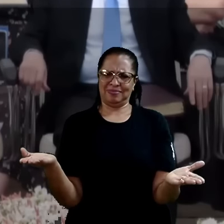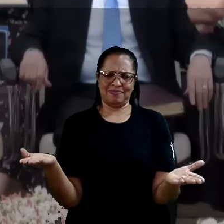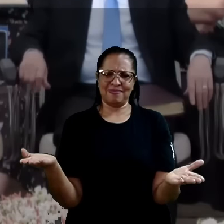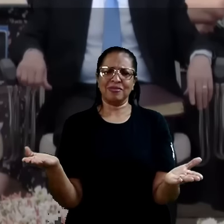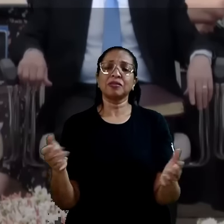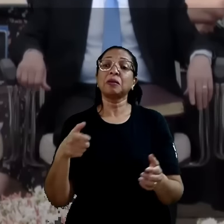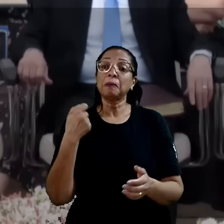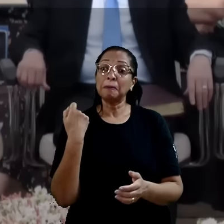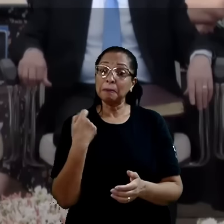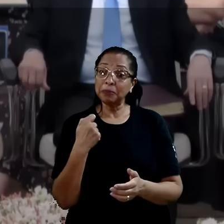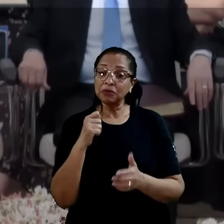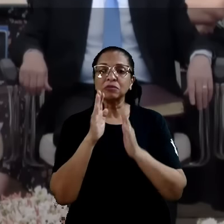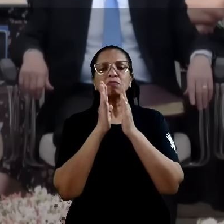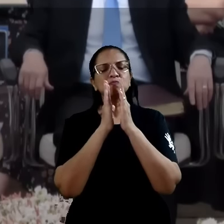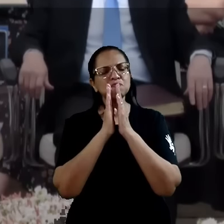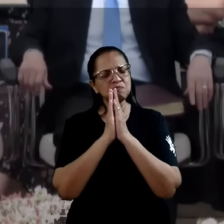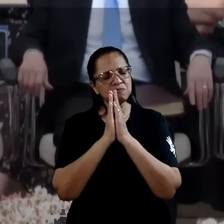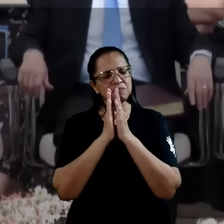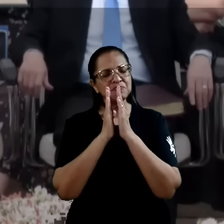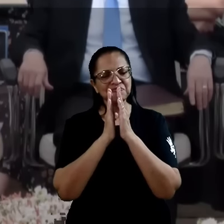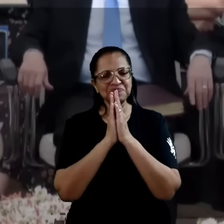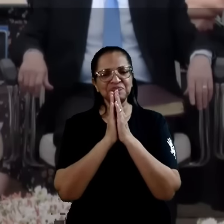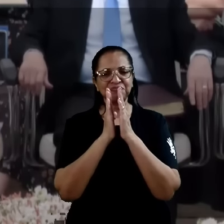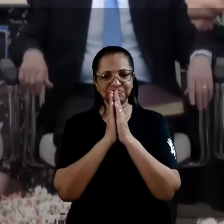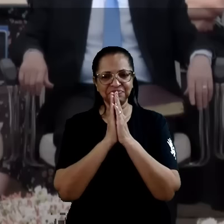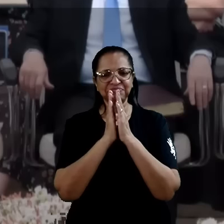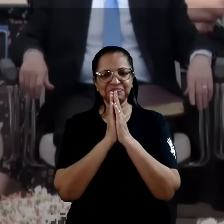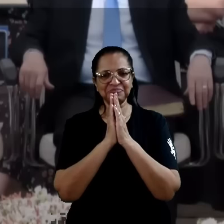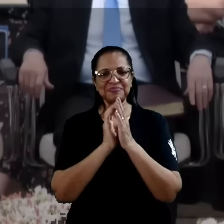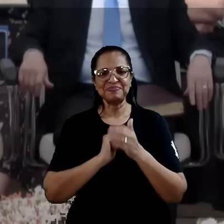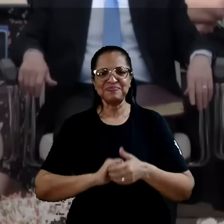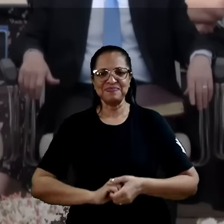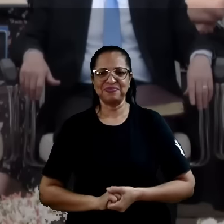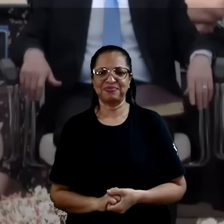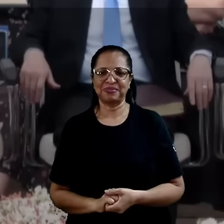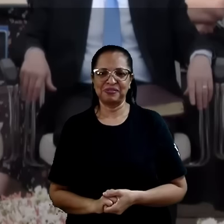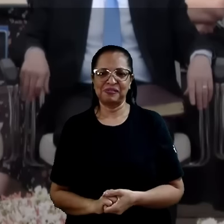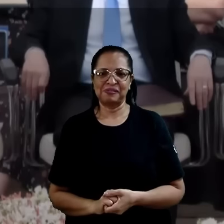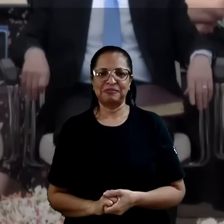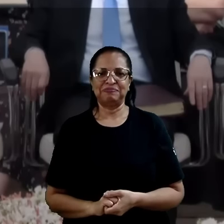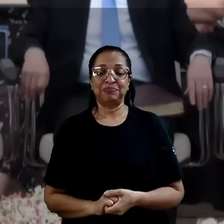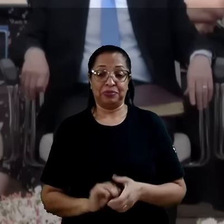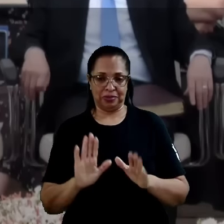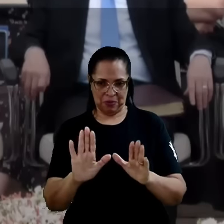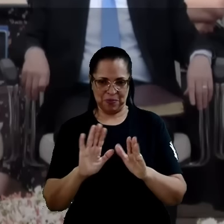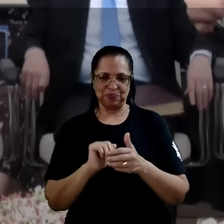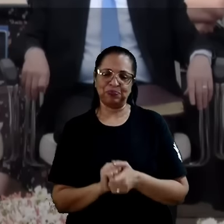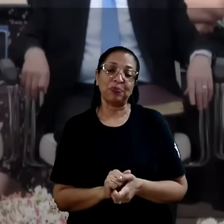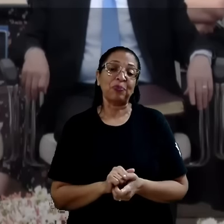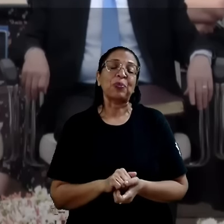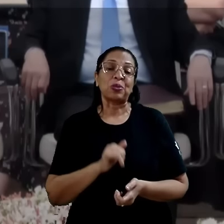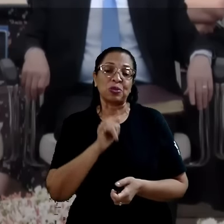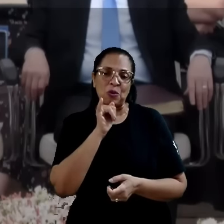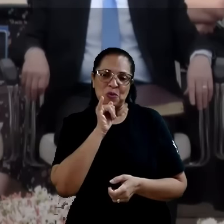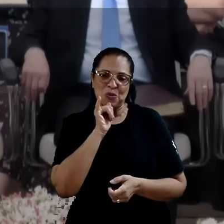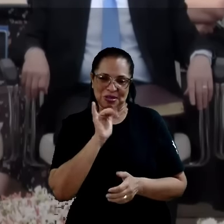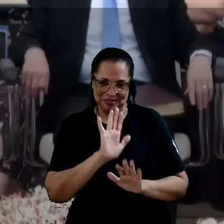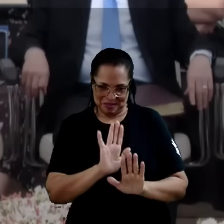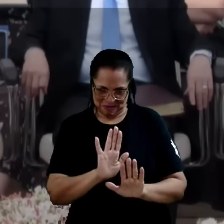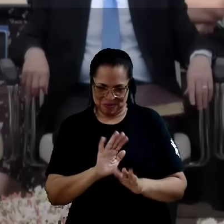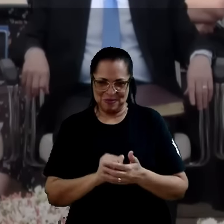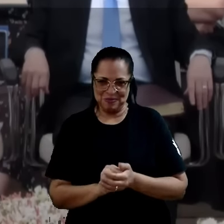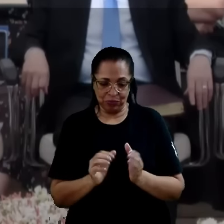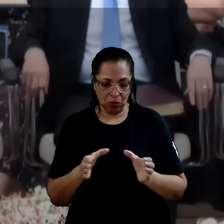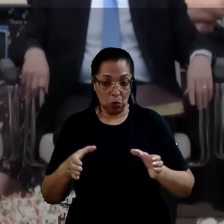criador e ali nós chegamos agora eu faço diferente desde que casei eu faço assim por causa da fome né que a criançada tem fome todo mundo muita